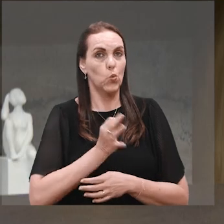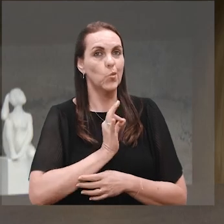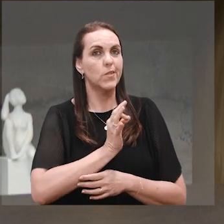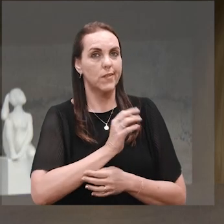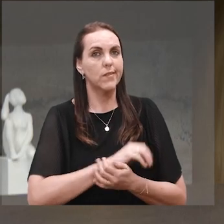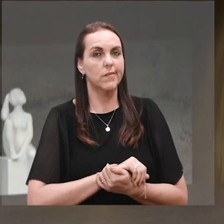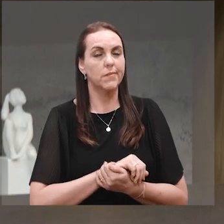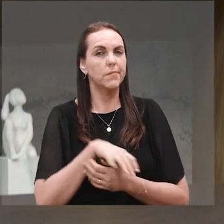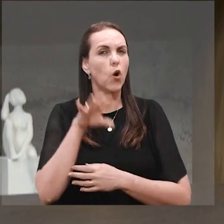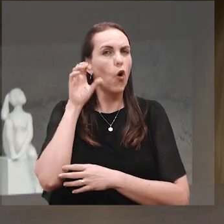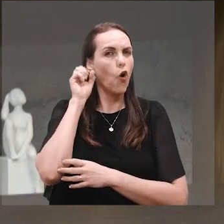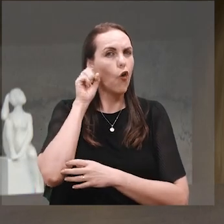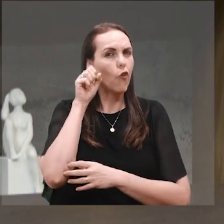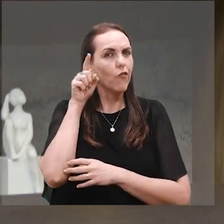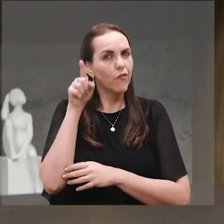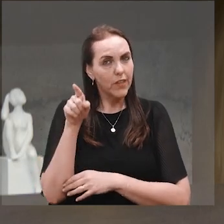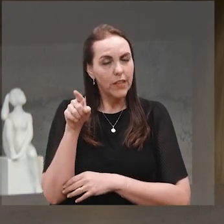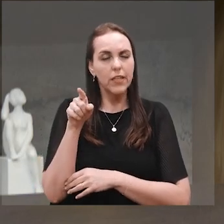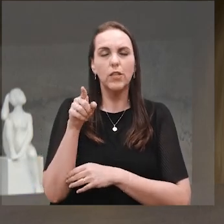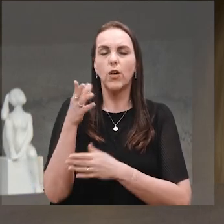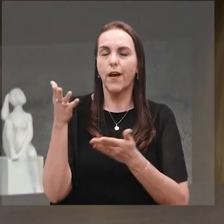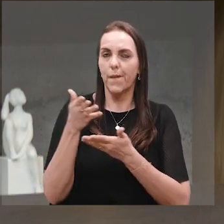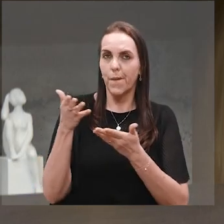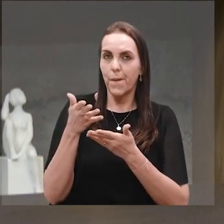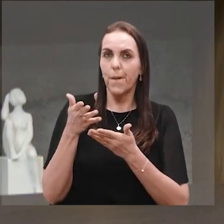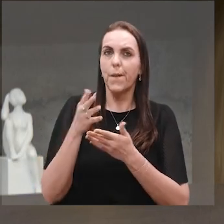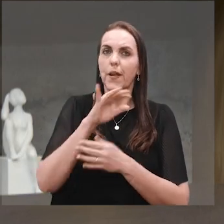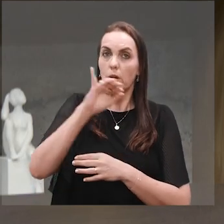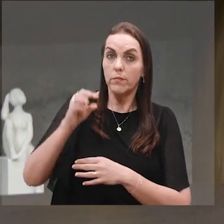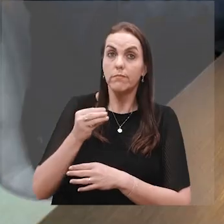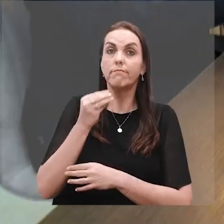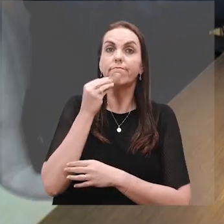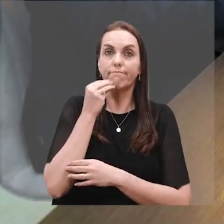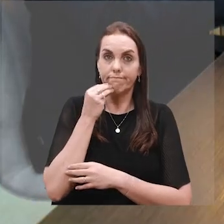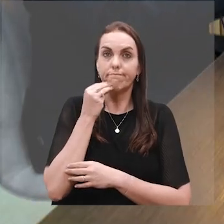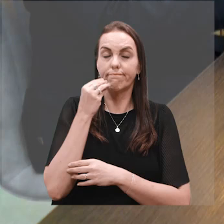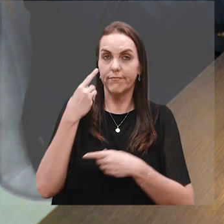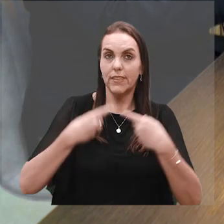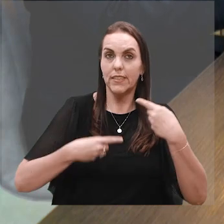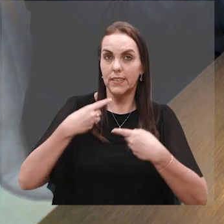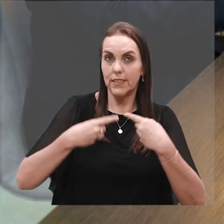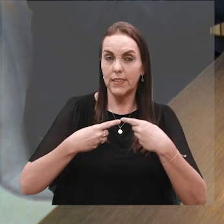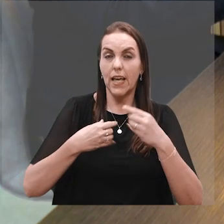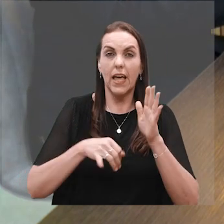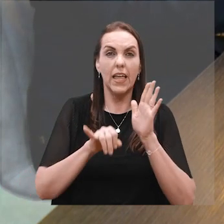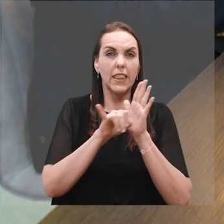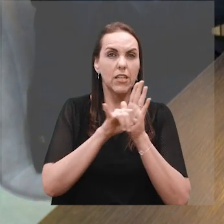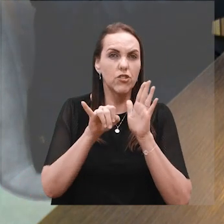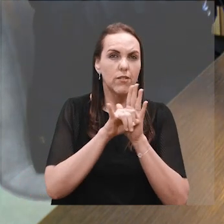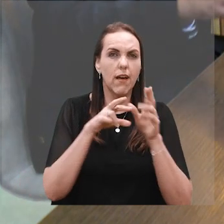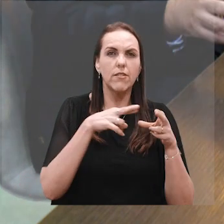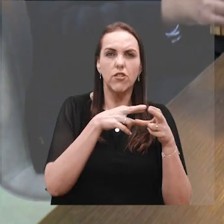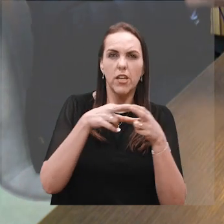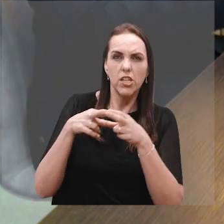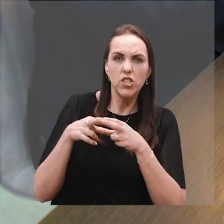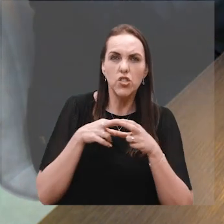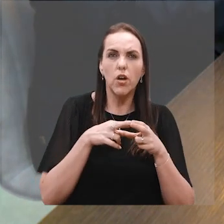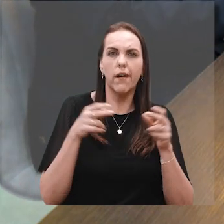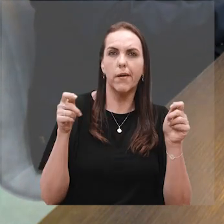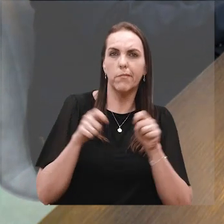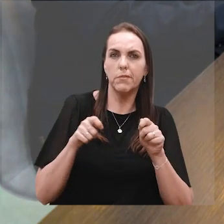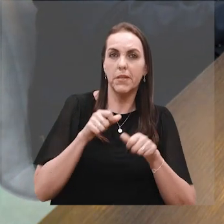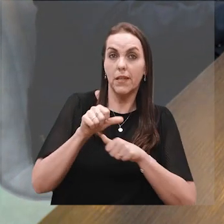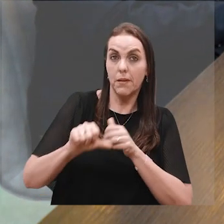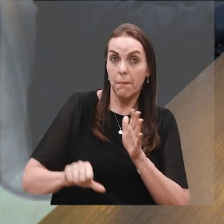a senhora aqui, me parece bem oportuno, inclusive, inserir nesse debate as identidades regionais, as possibilidades